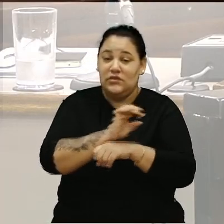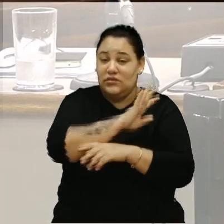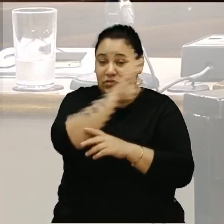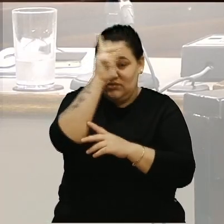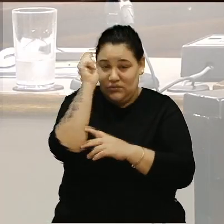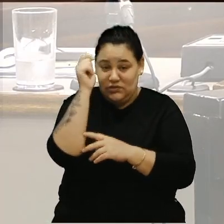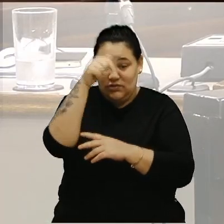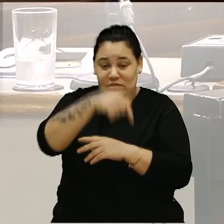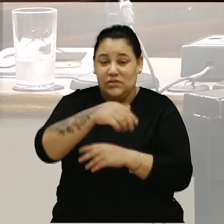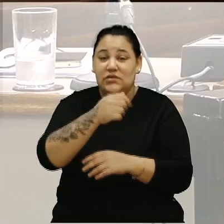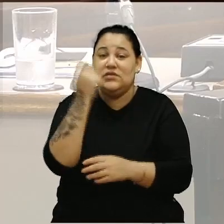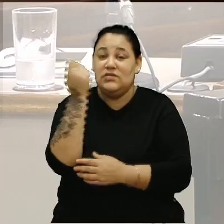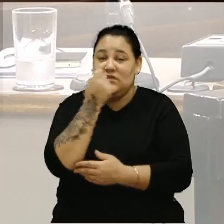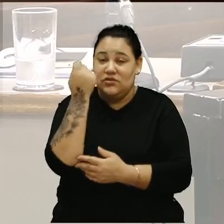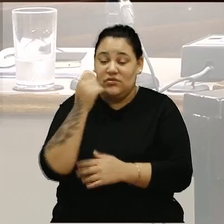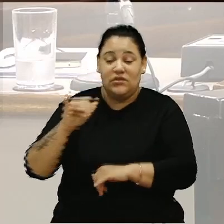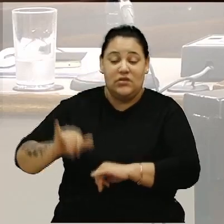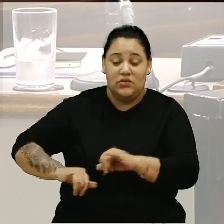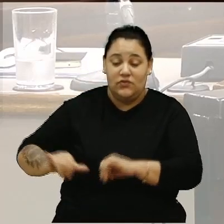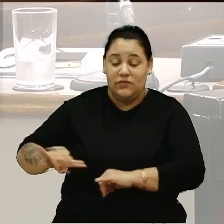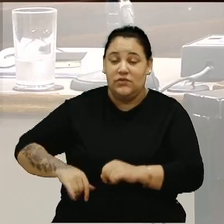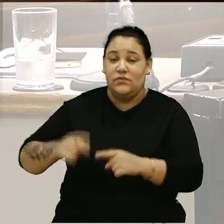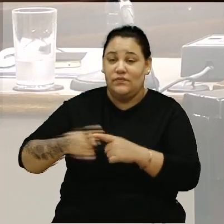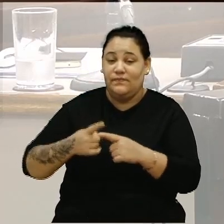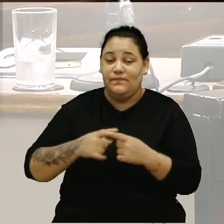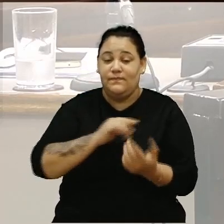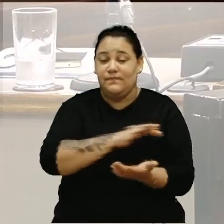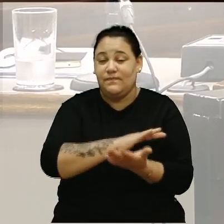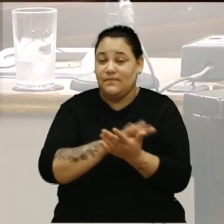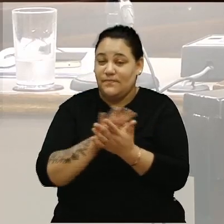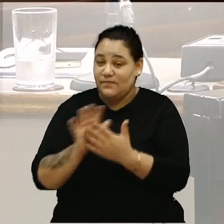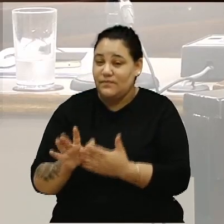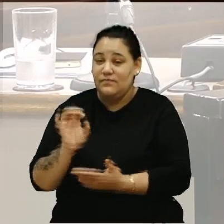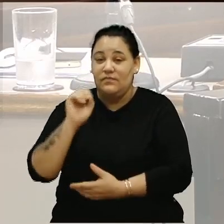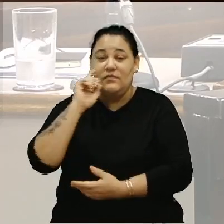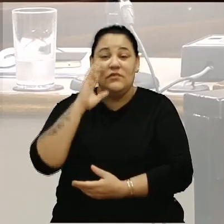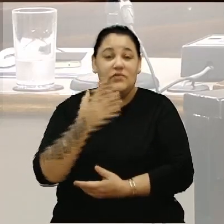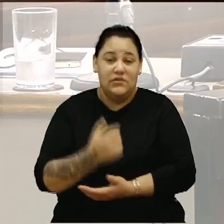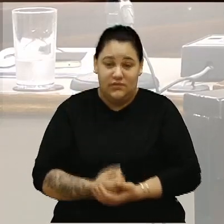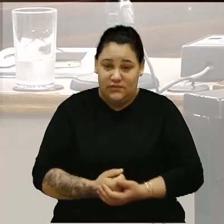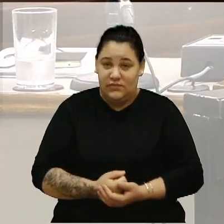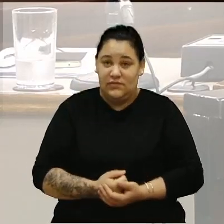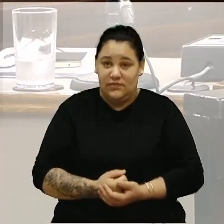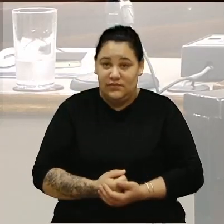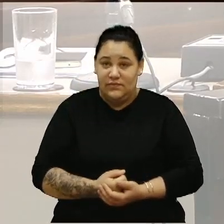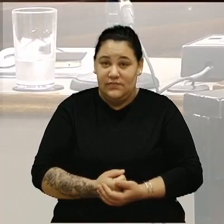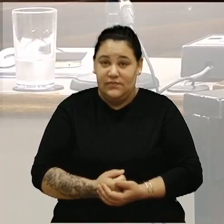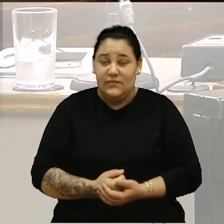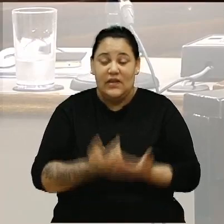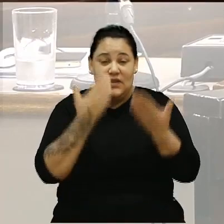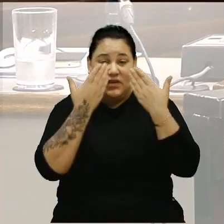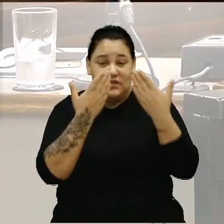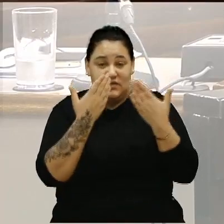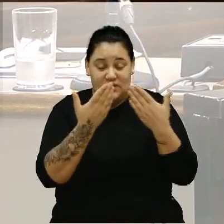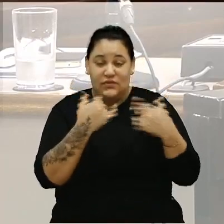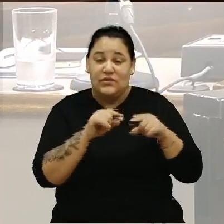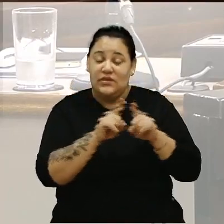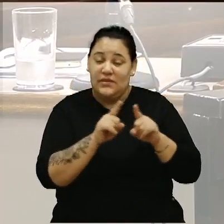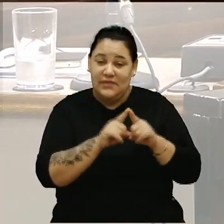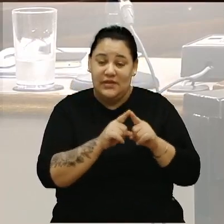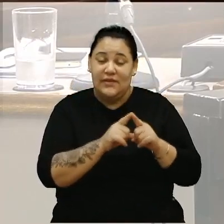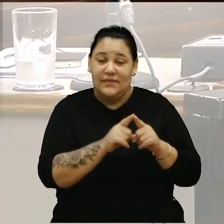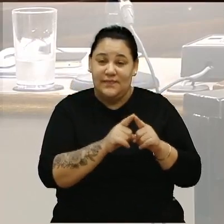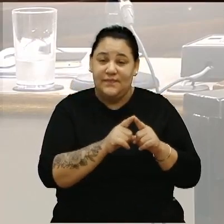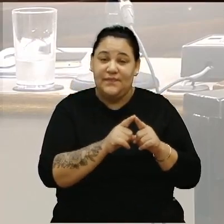estão sofrendo em face da destruição causada, considerando as derrotas das tentativas parlamentares no